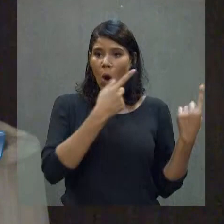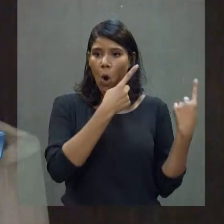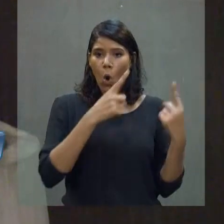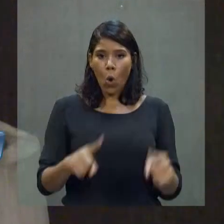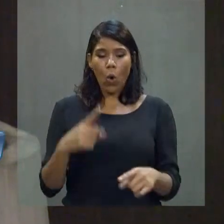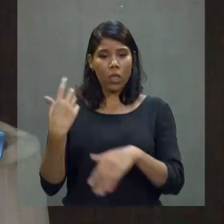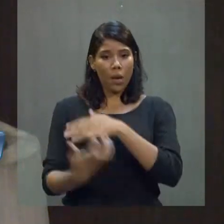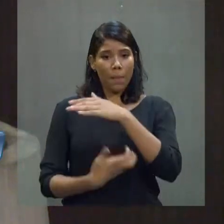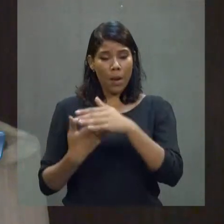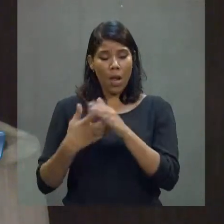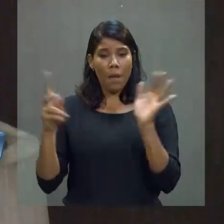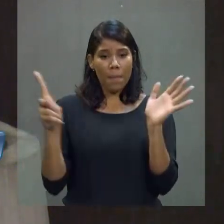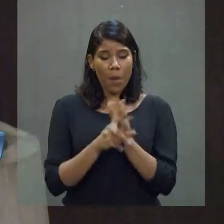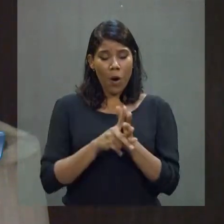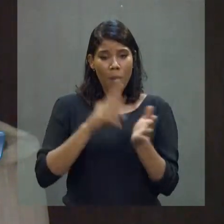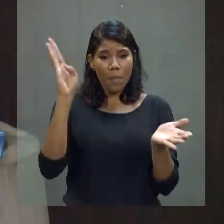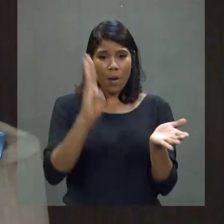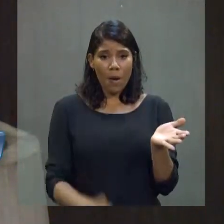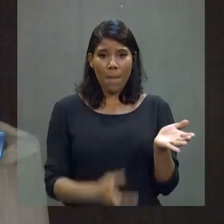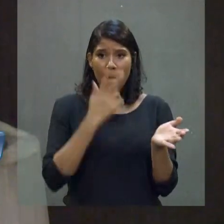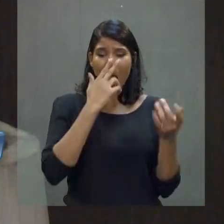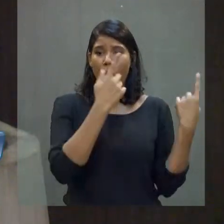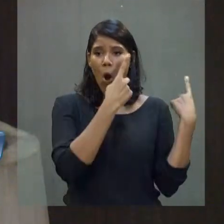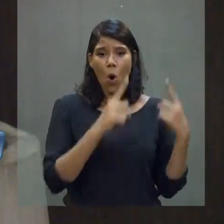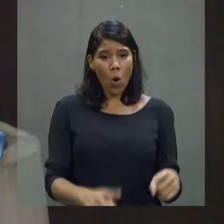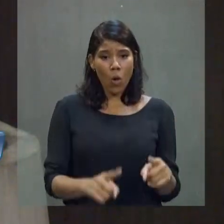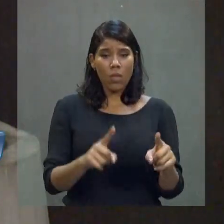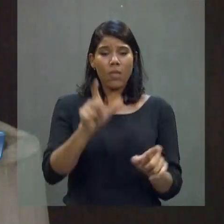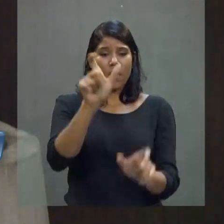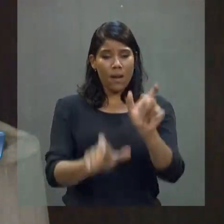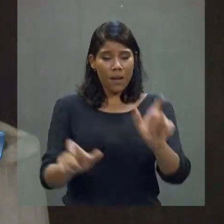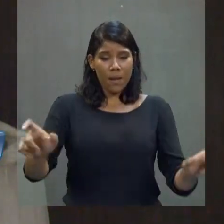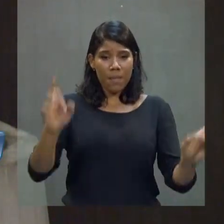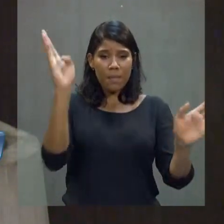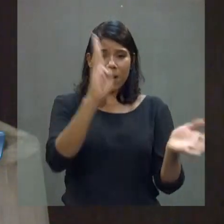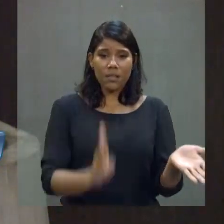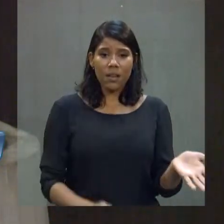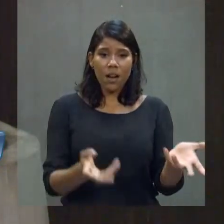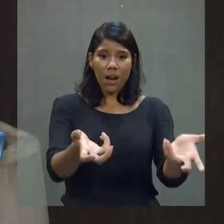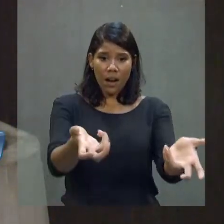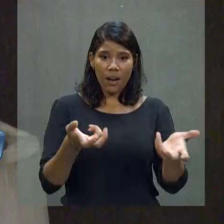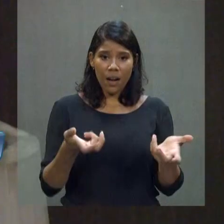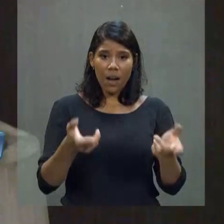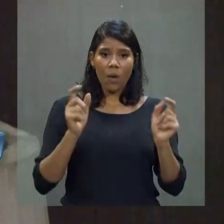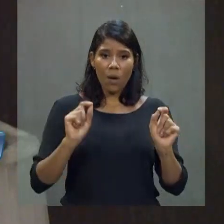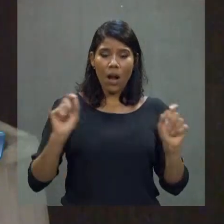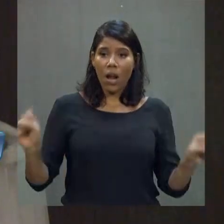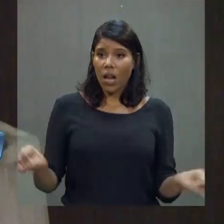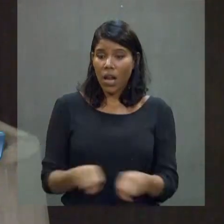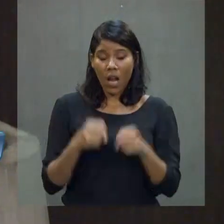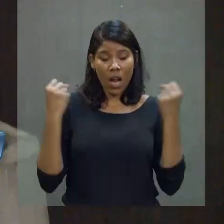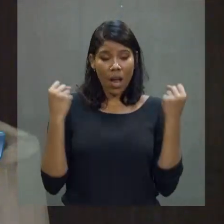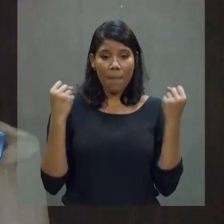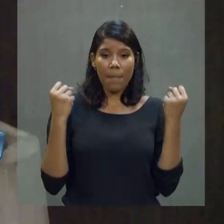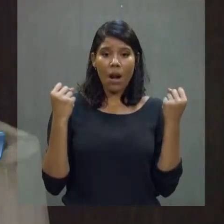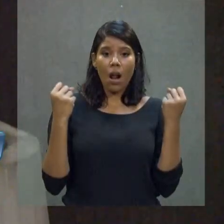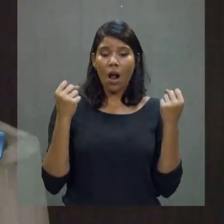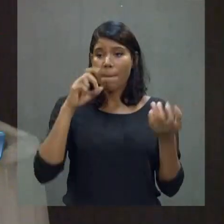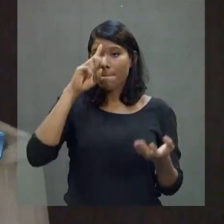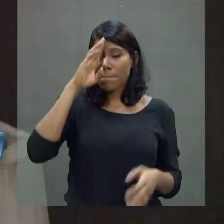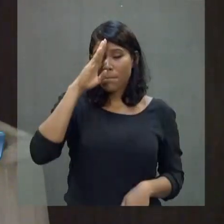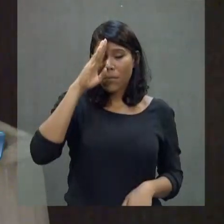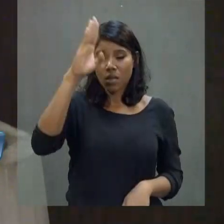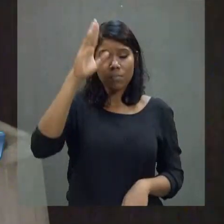antinacional, é um governo contra os brasileiros, e o Brasil deseja agora despedaçar o nosso principal